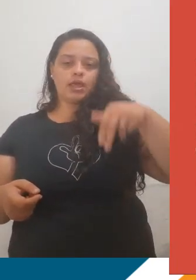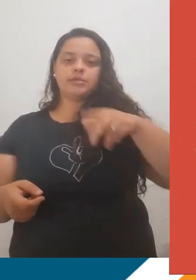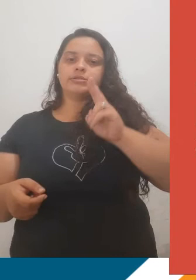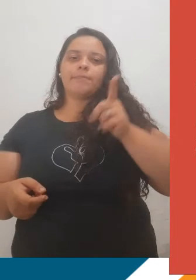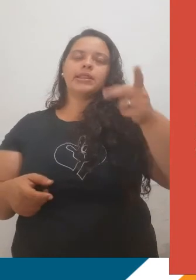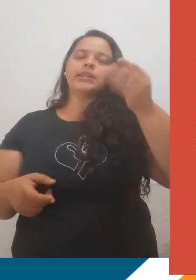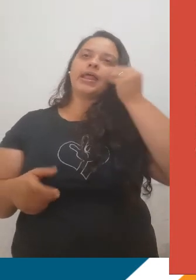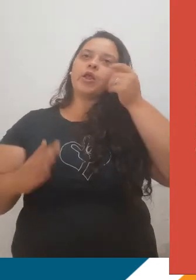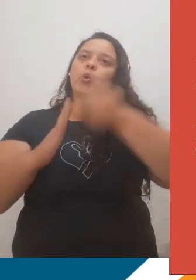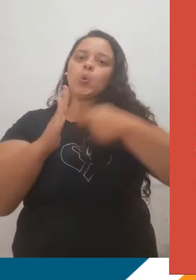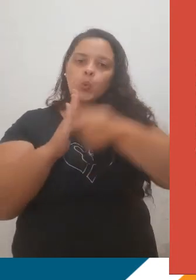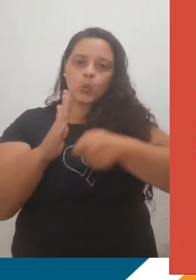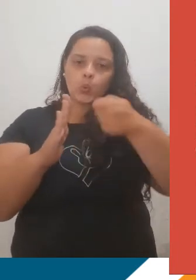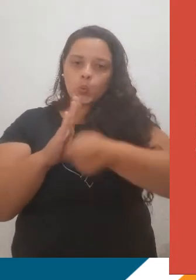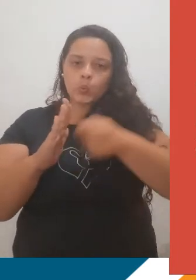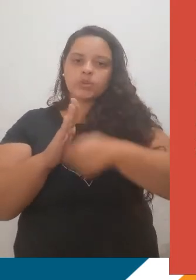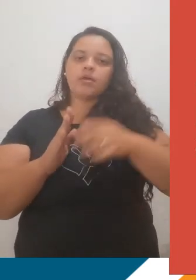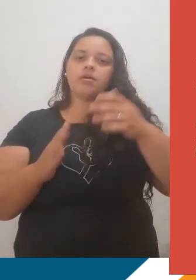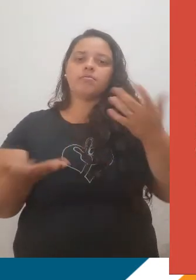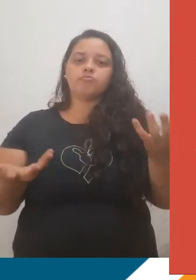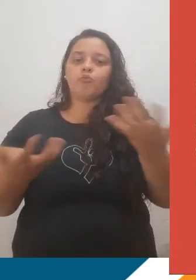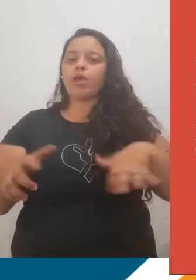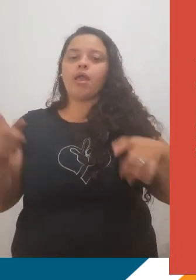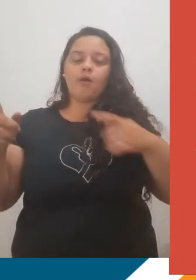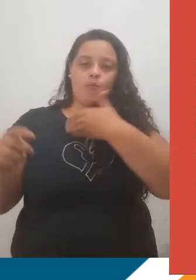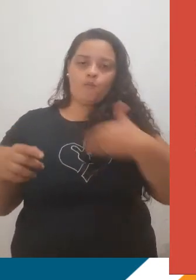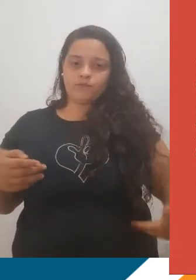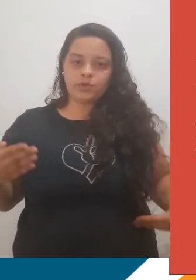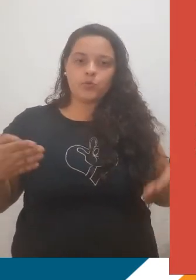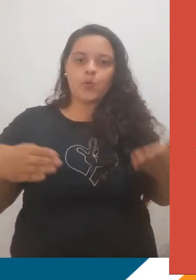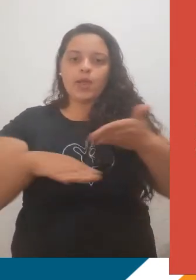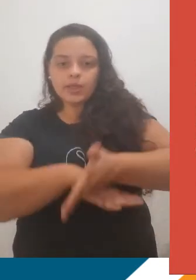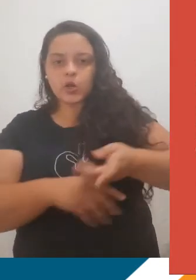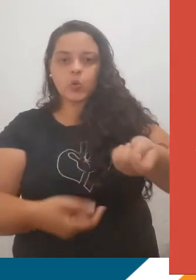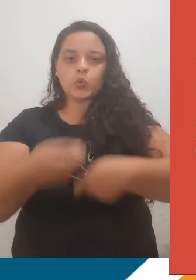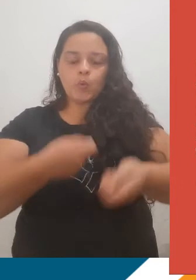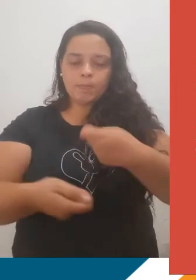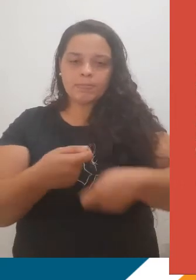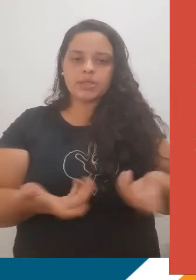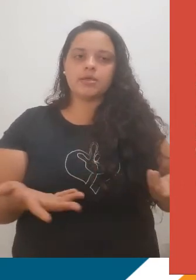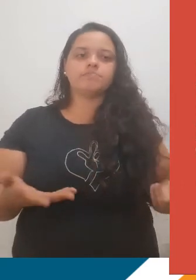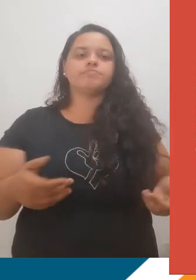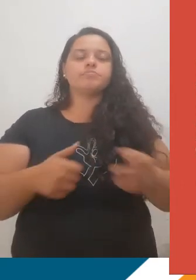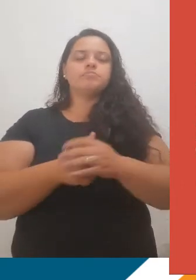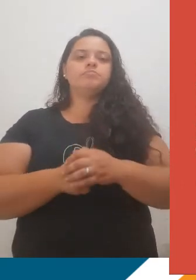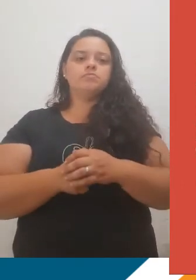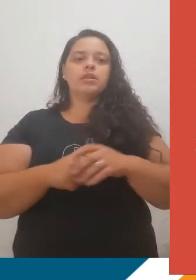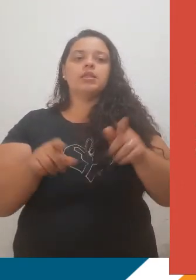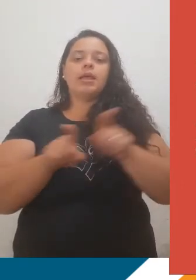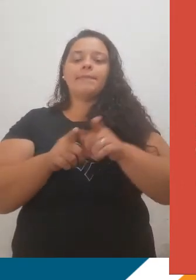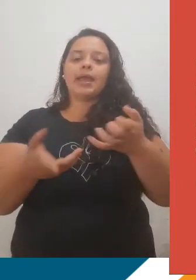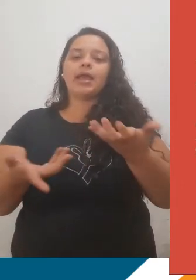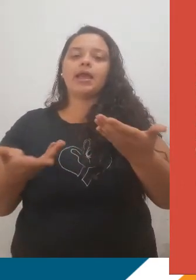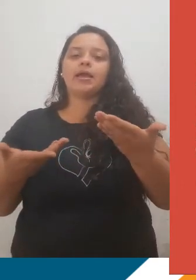que a gente vai ter nesse período é uma intervenção do Estado na economia, e é um partido que vai querer também a vinda de empresas estrangeiras para o